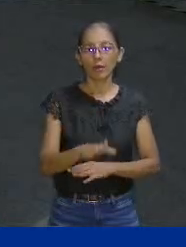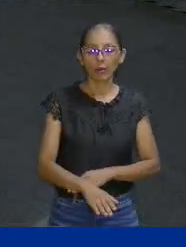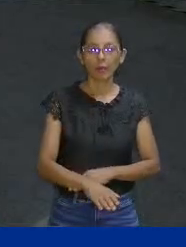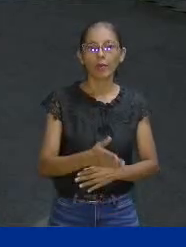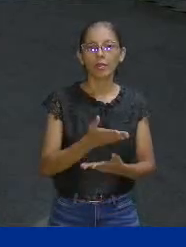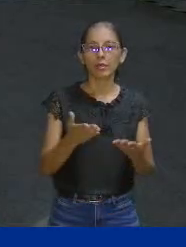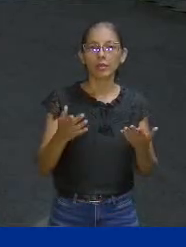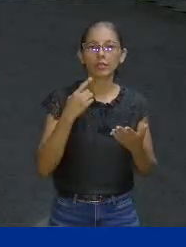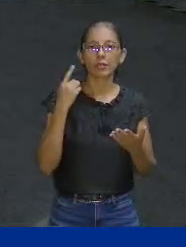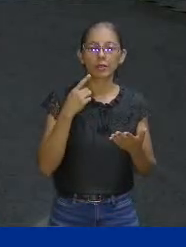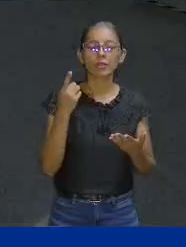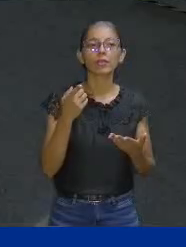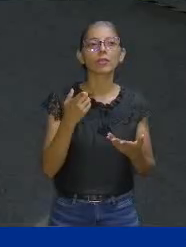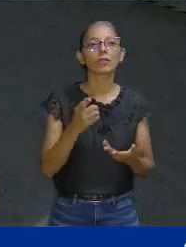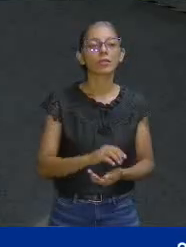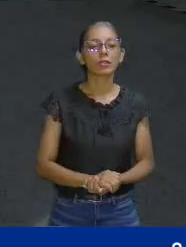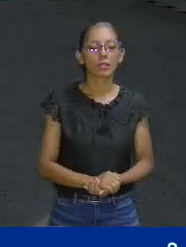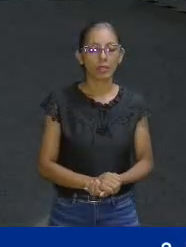aqui presentes.